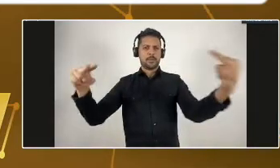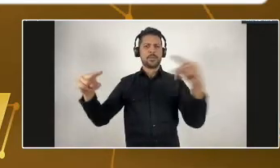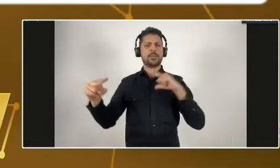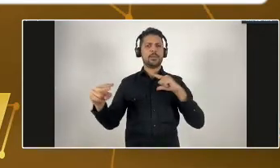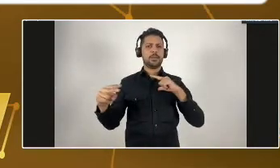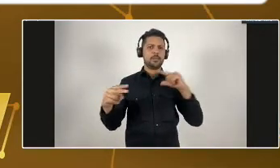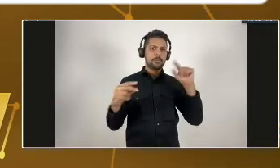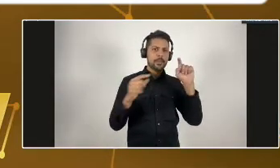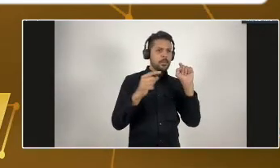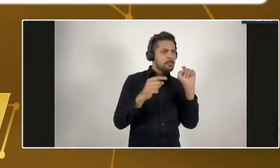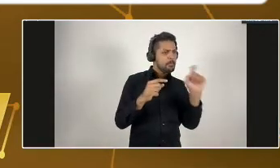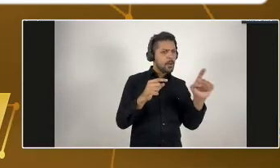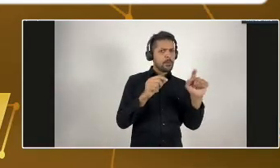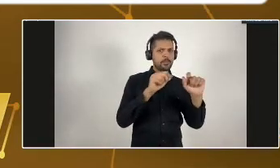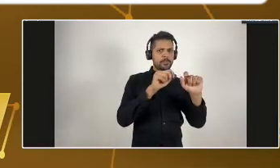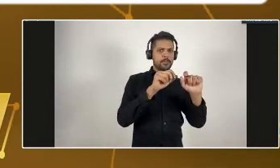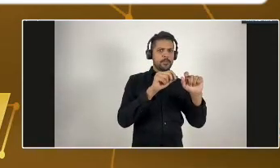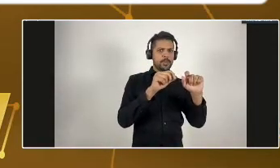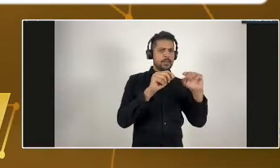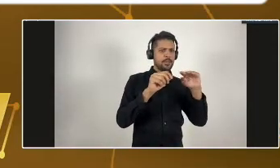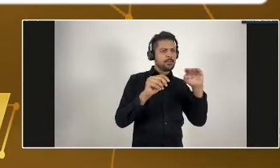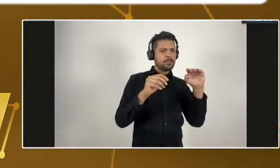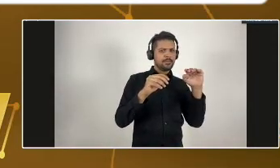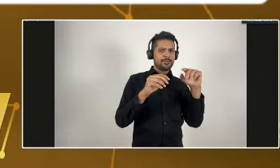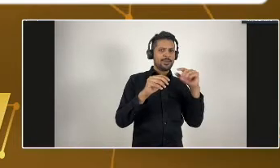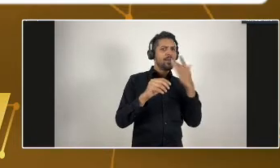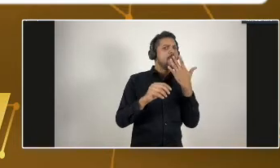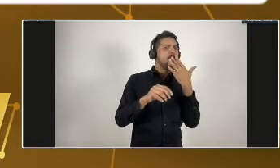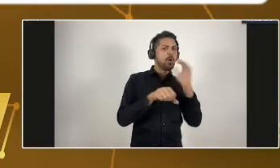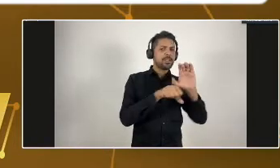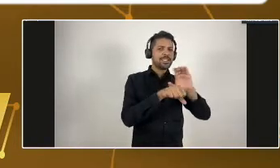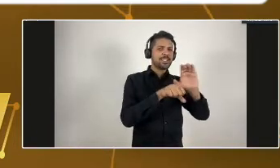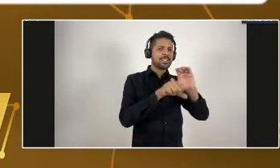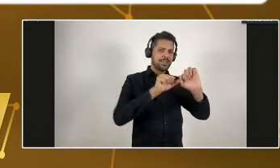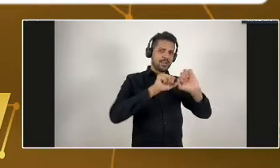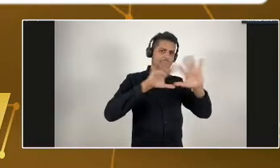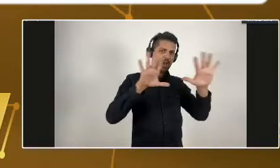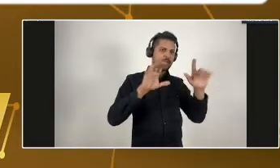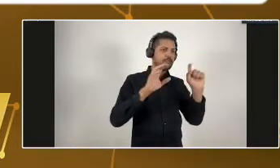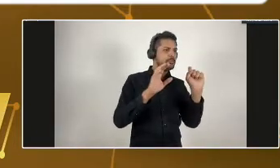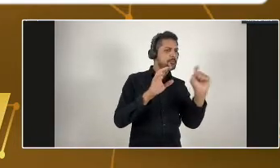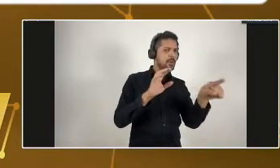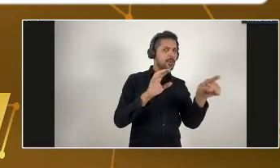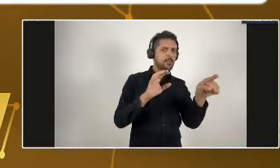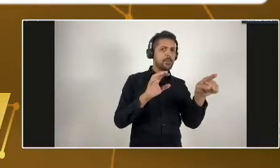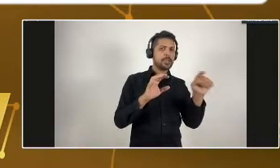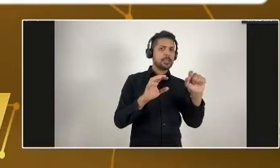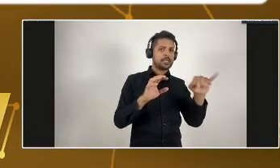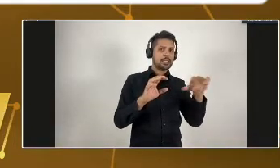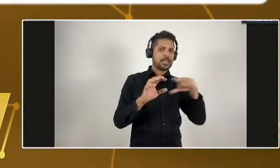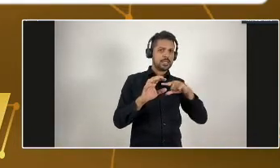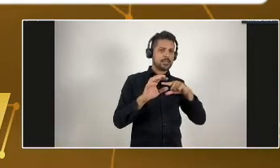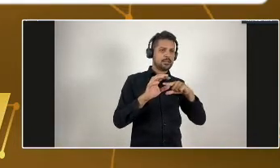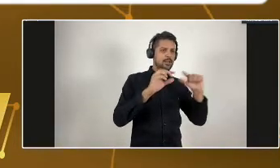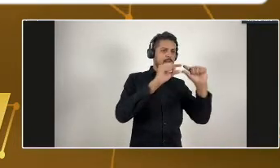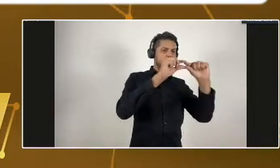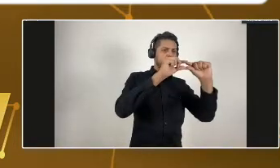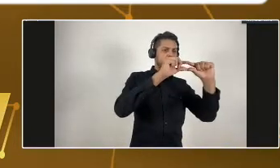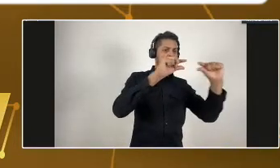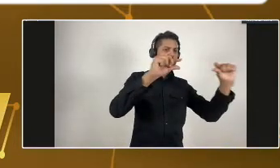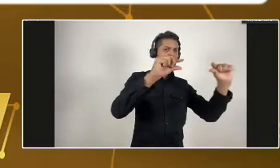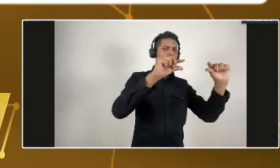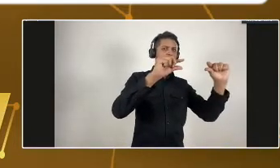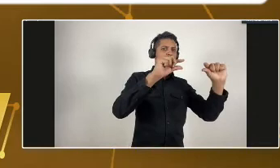dando zoom, elas vão aparecendo. Então, se elas estiverem assim, sombreadas, é porque neste nível de zoom, elas